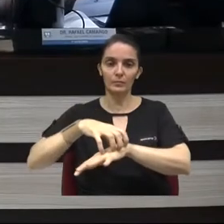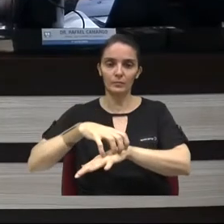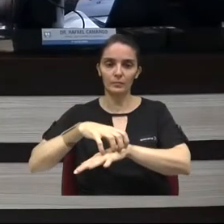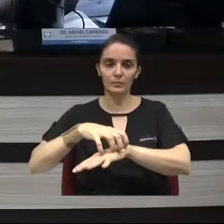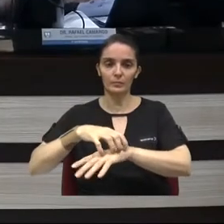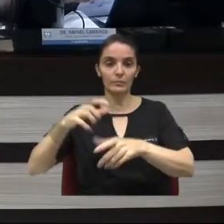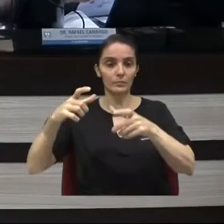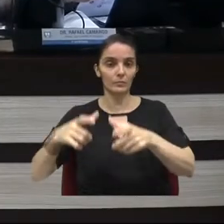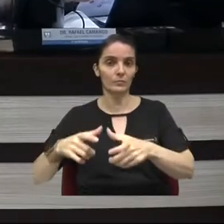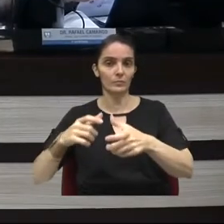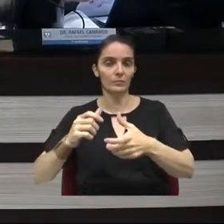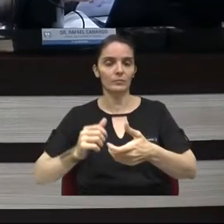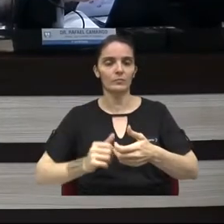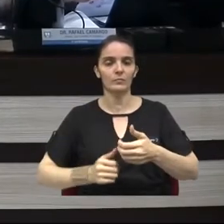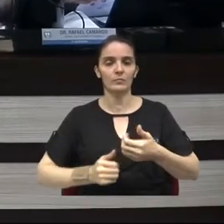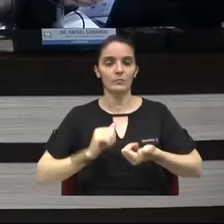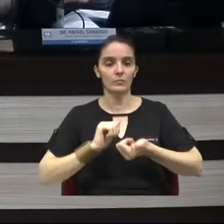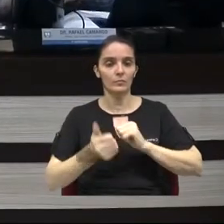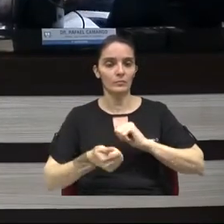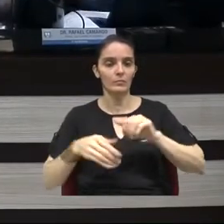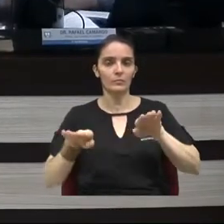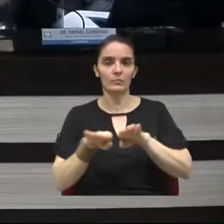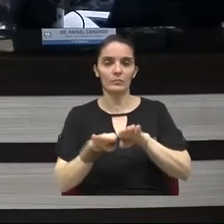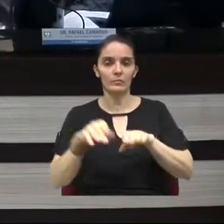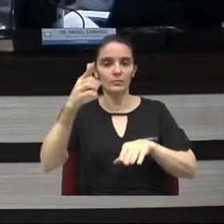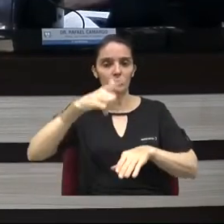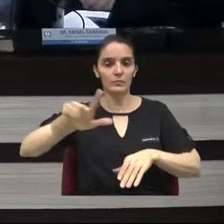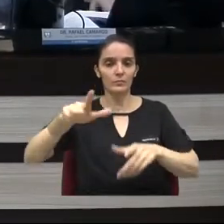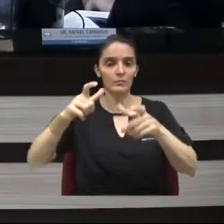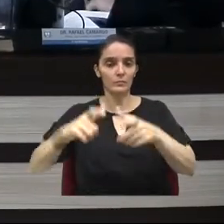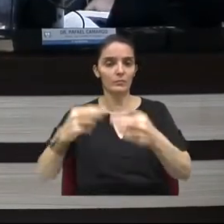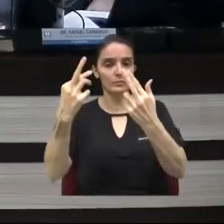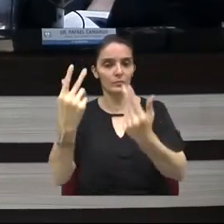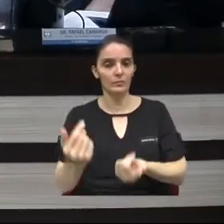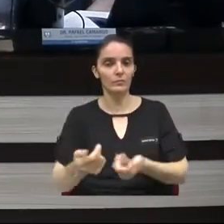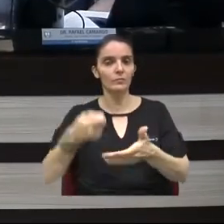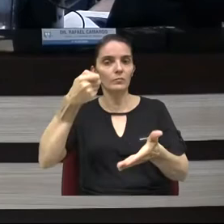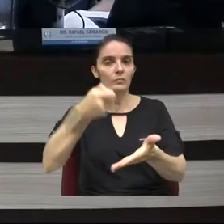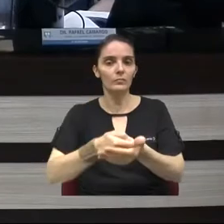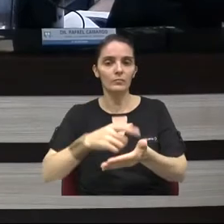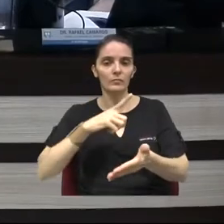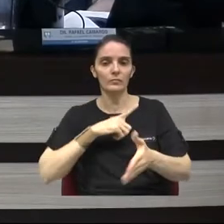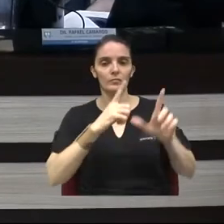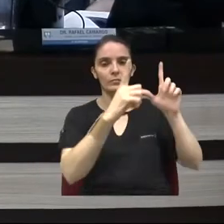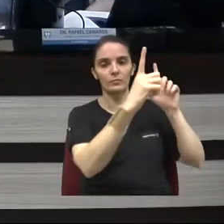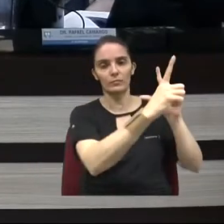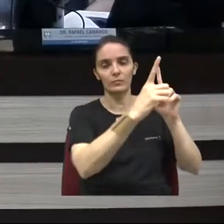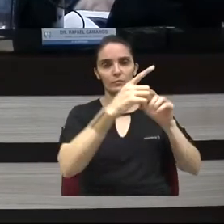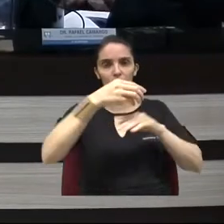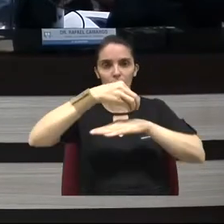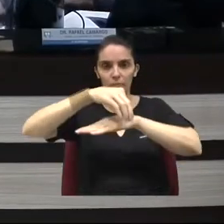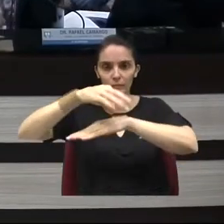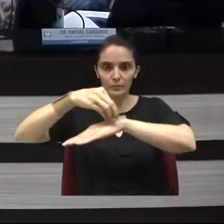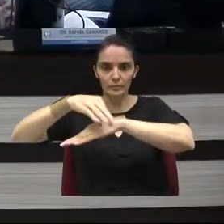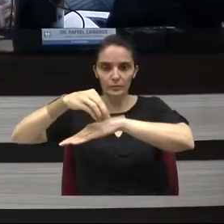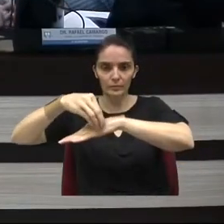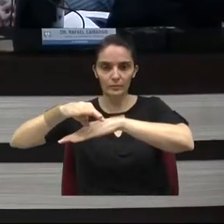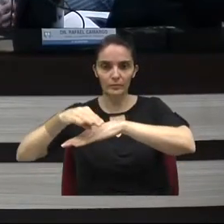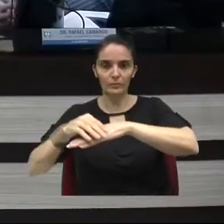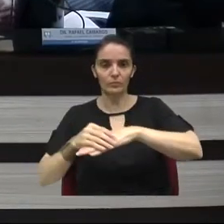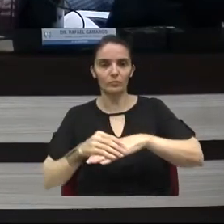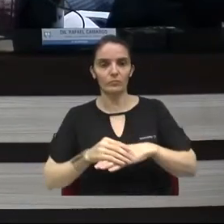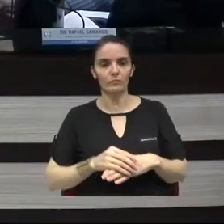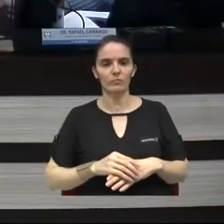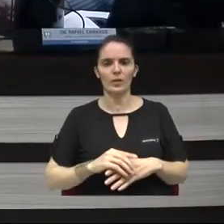nas academias de ginástica, centros ou clubes esportivos e outros estabelecimentos, sobre o uso inadequado